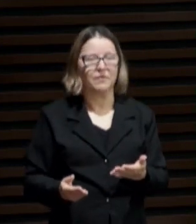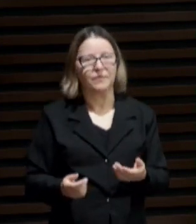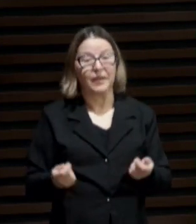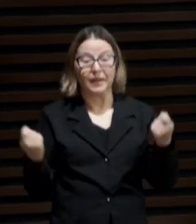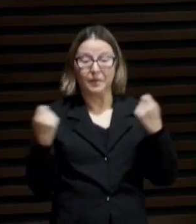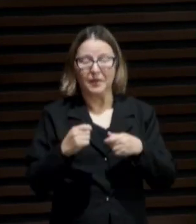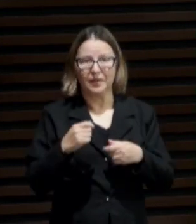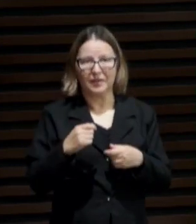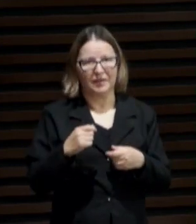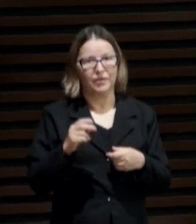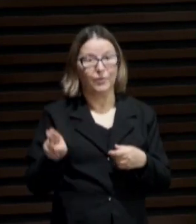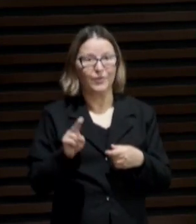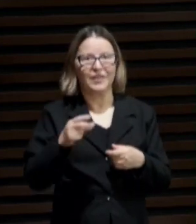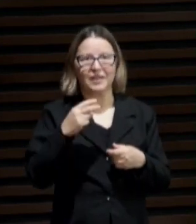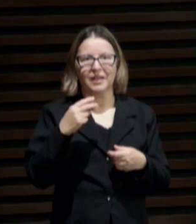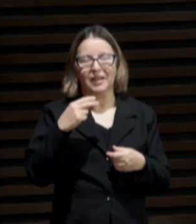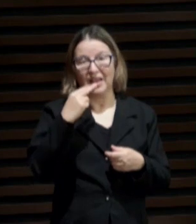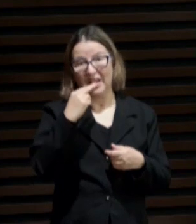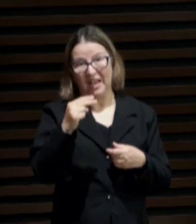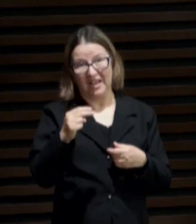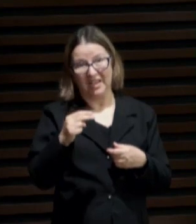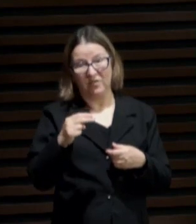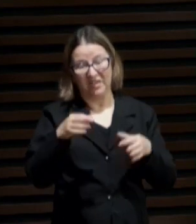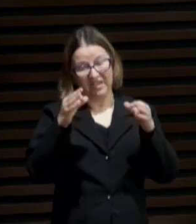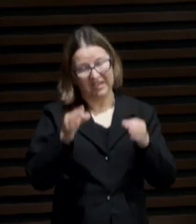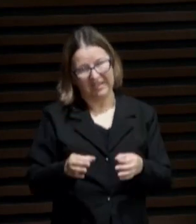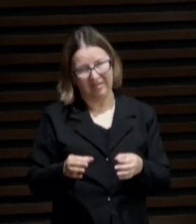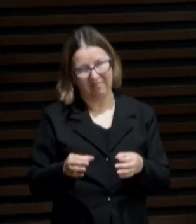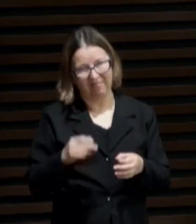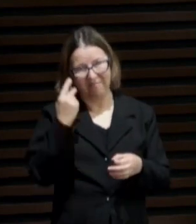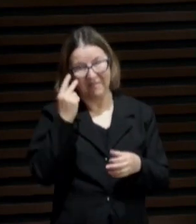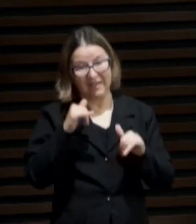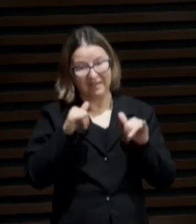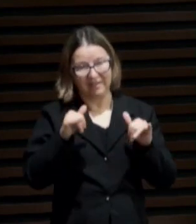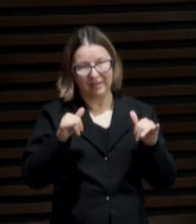adequadamente, de maneira a transmitir graça aos que nos ouvem.